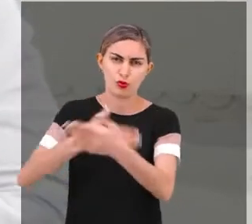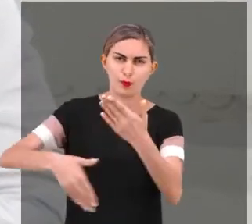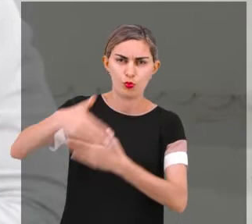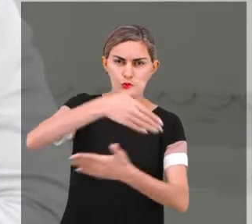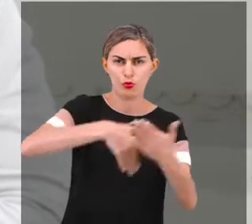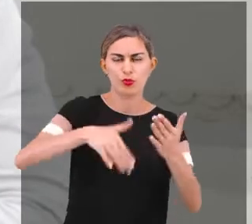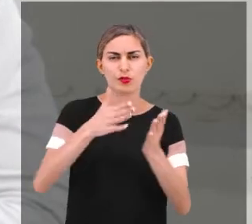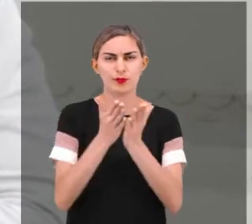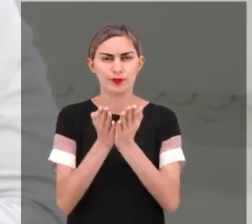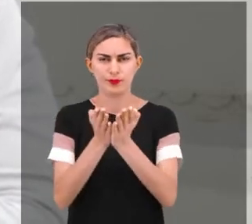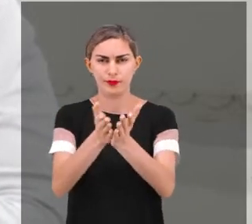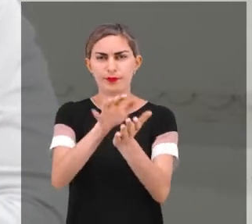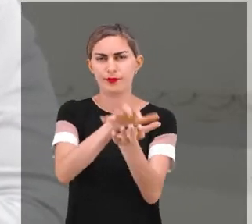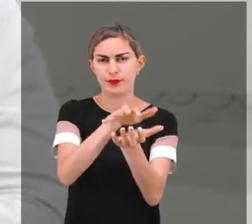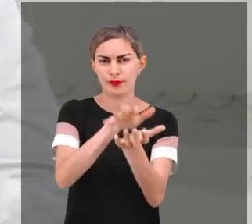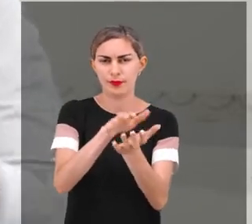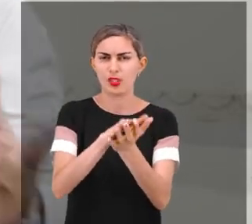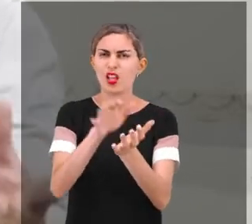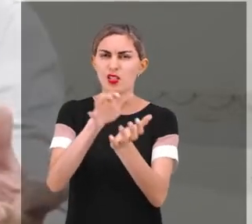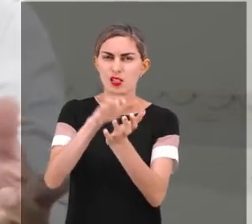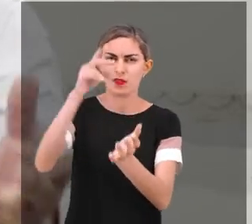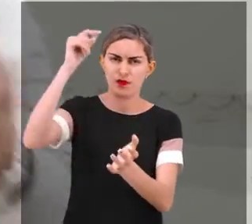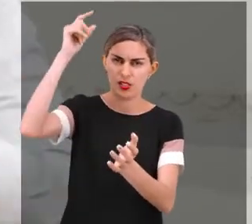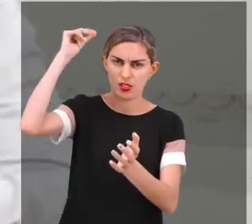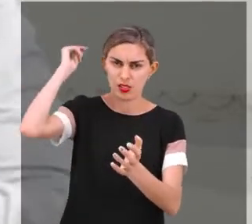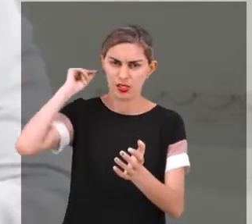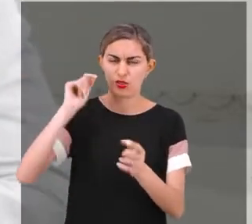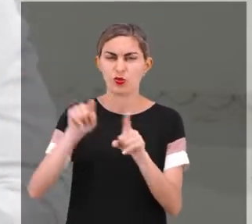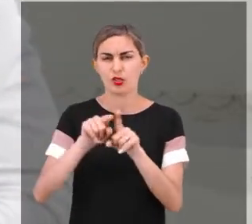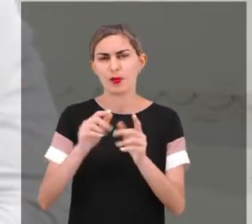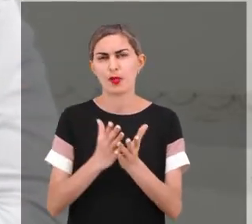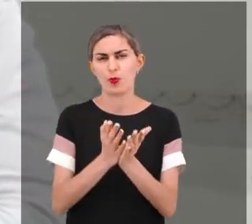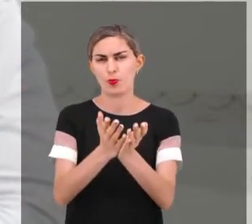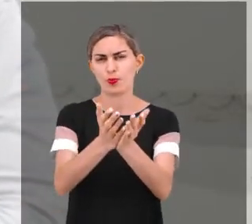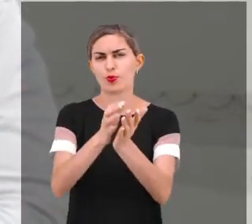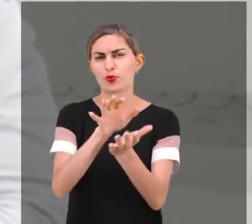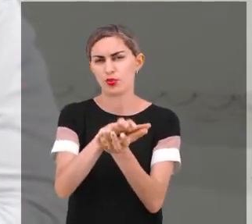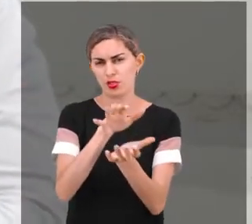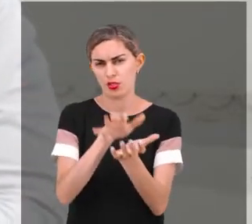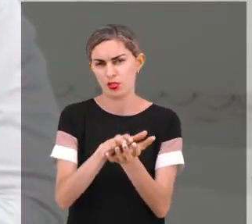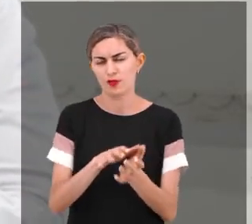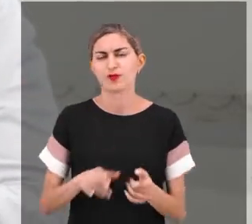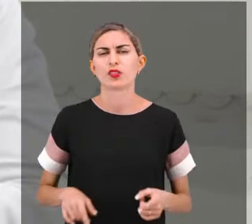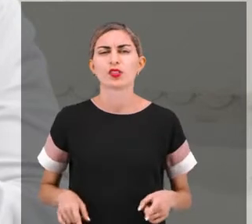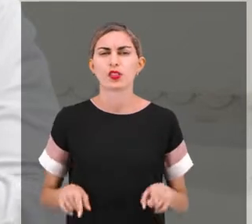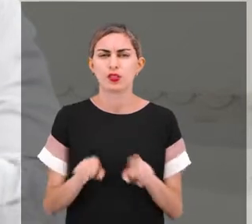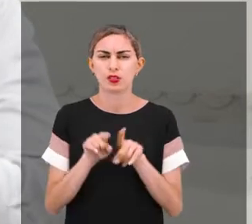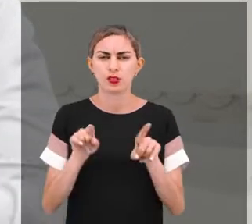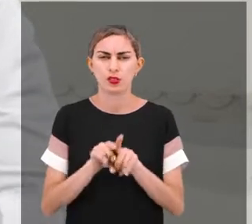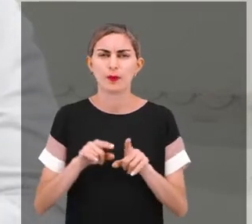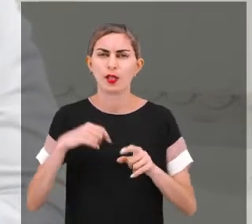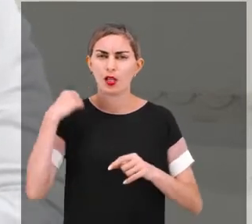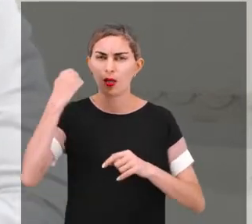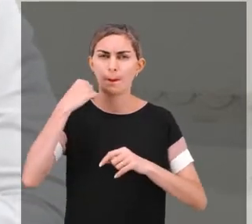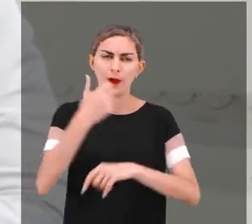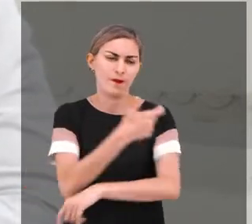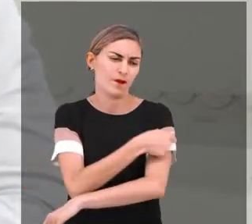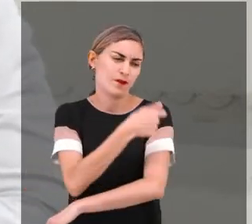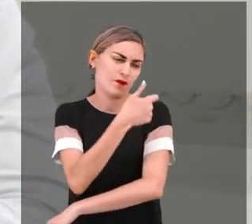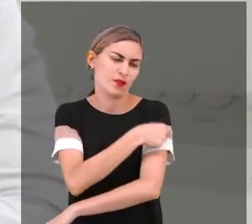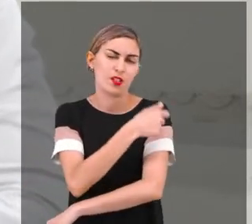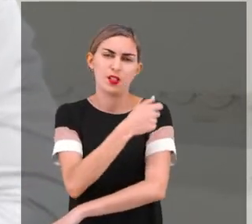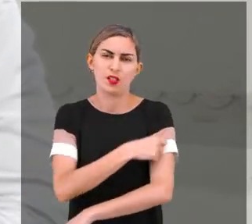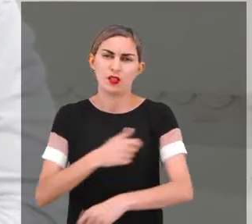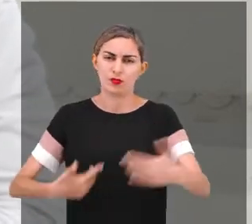Porto do Recife, não é? Do Recife Antigo, e aí incluiu o Porto do Recife. Nós implementamos campanha de